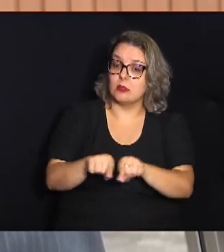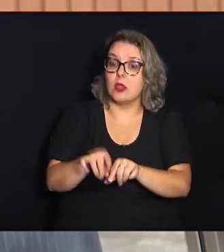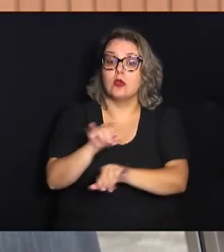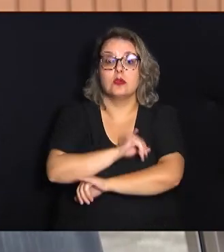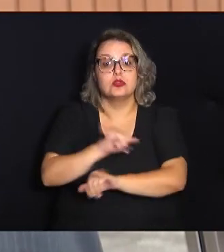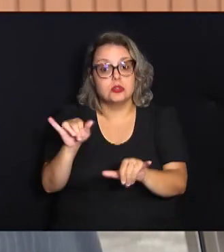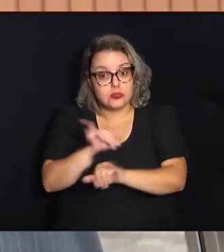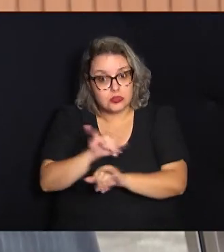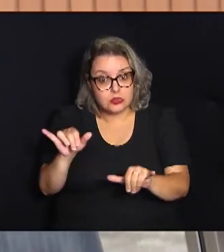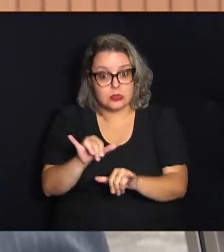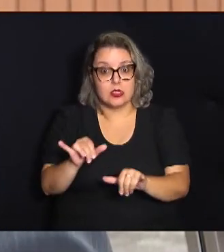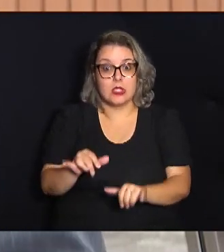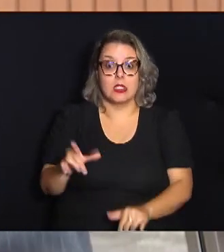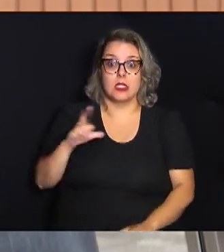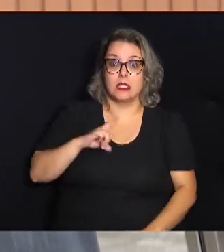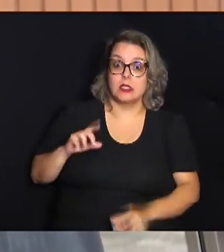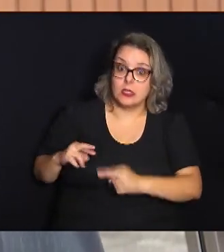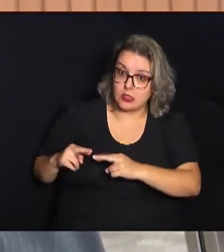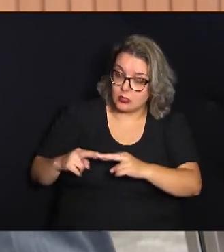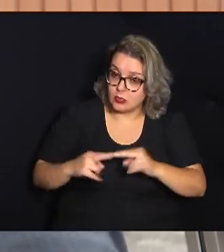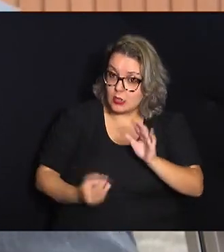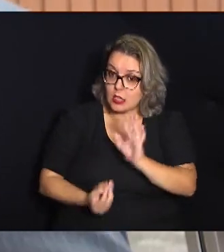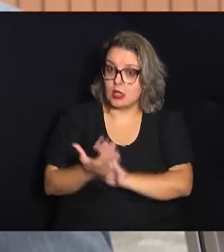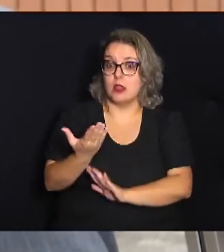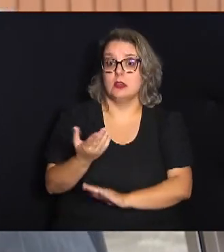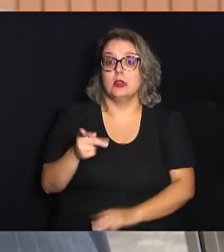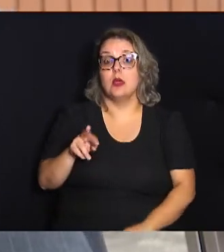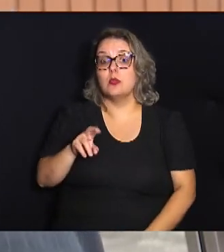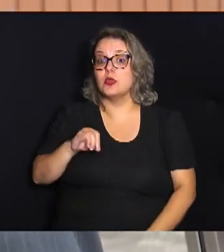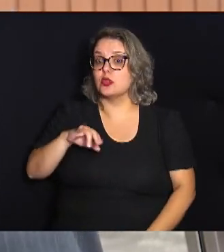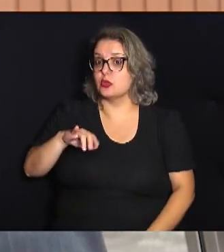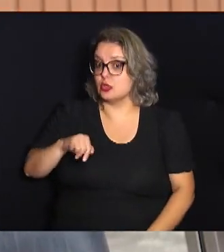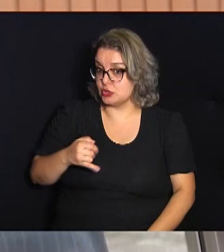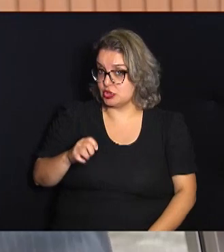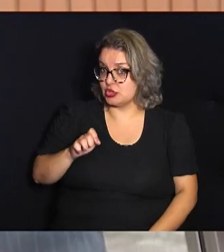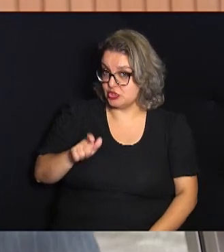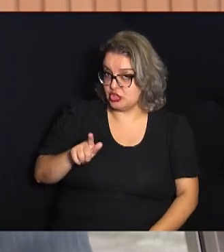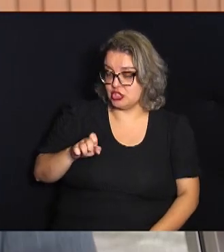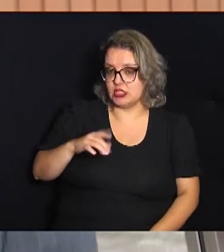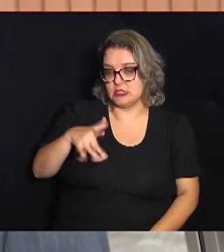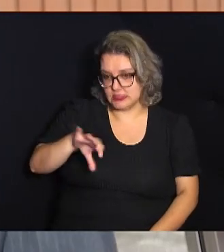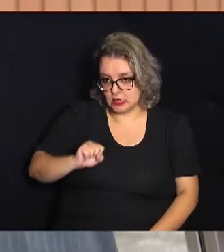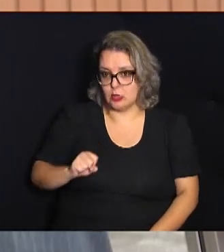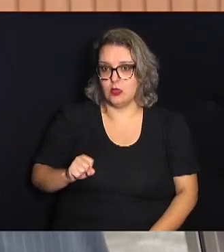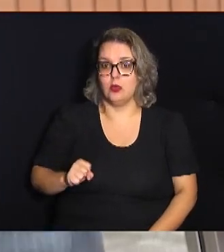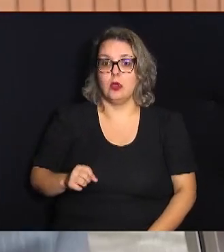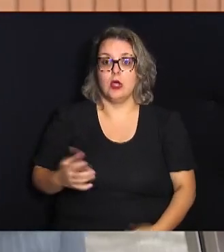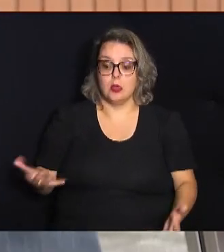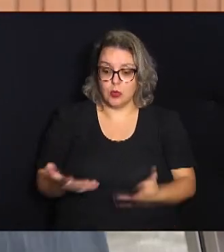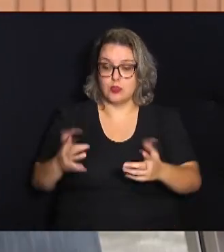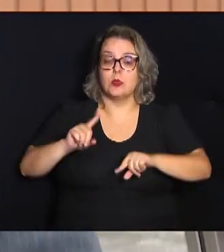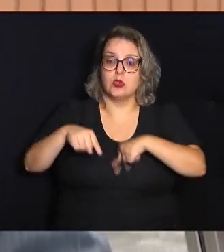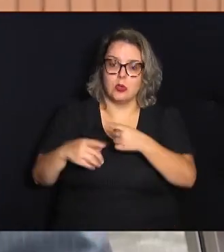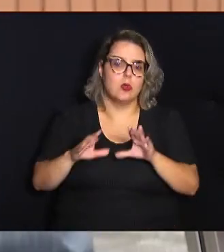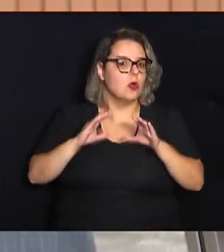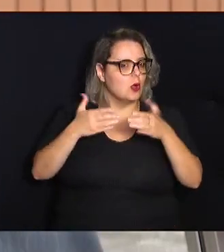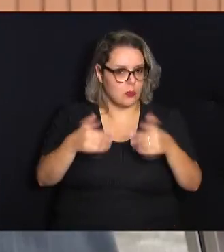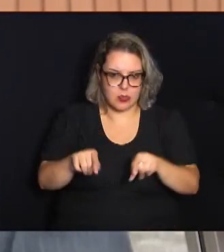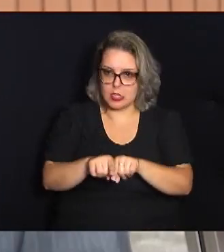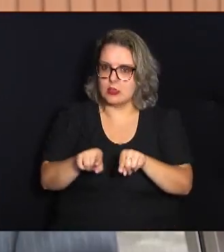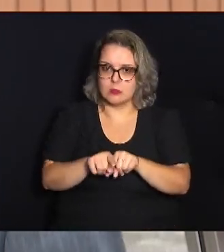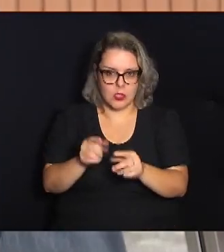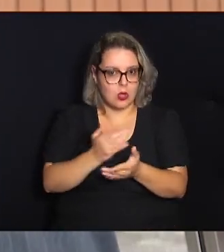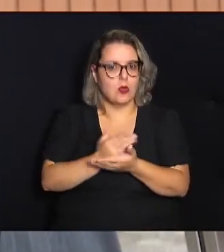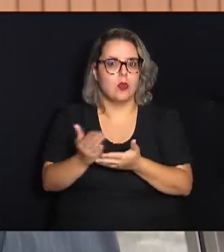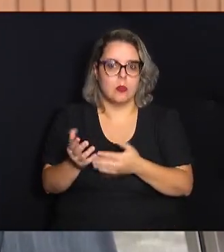divulgar a existência dessa rede, dar projeção e motivar, inclusive, que outros coletivos, né, comecem a